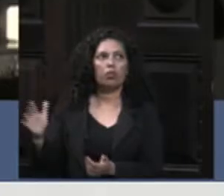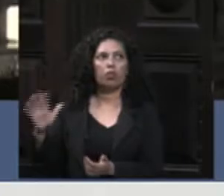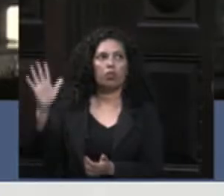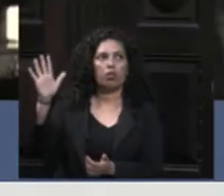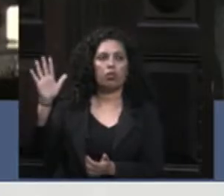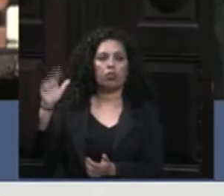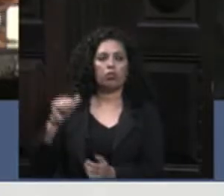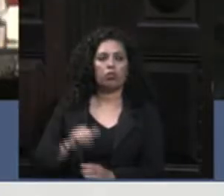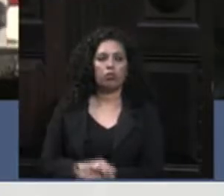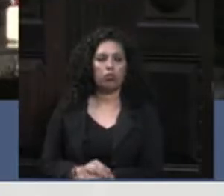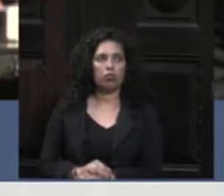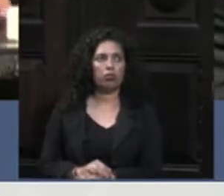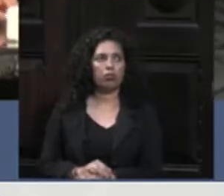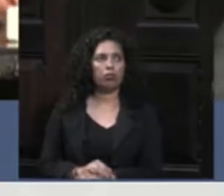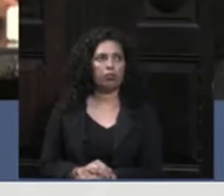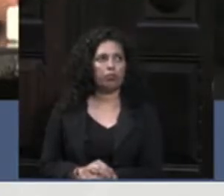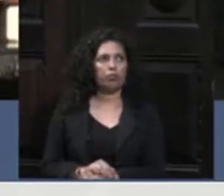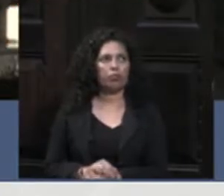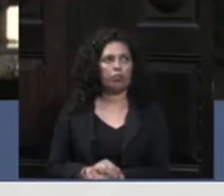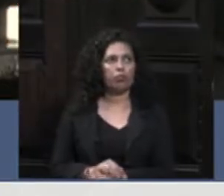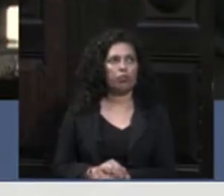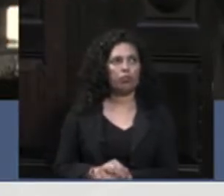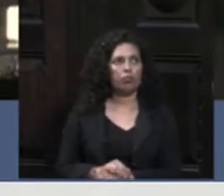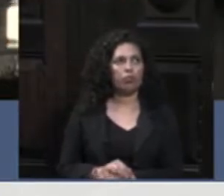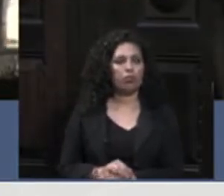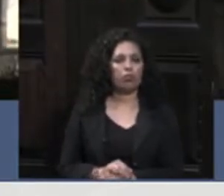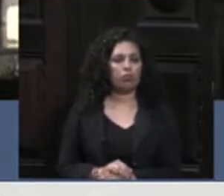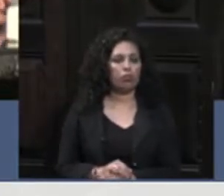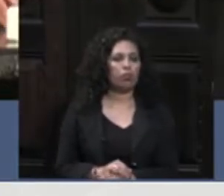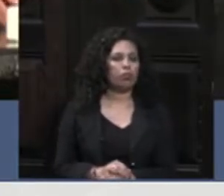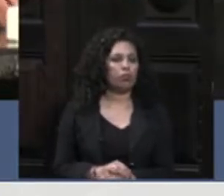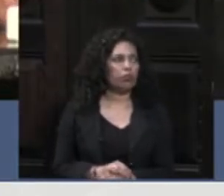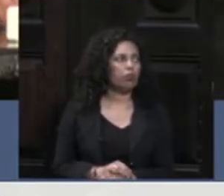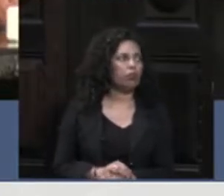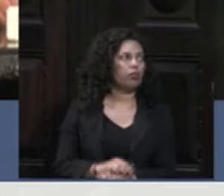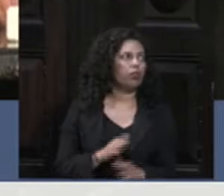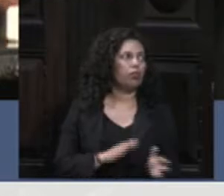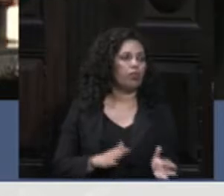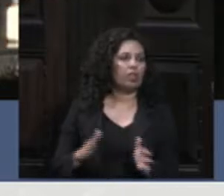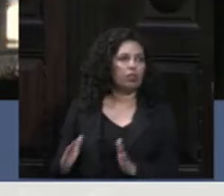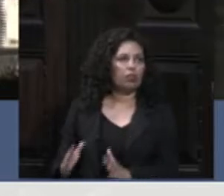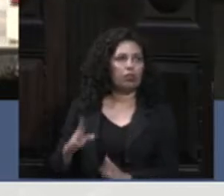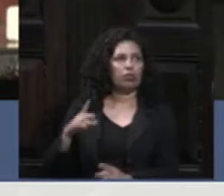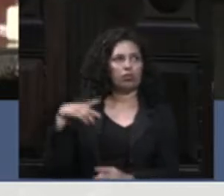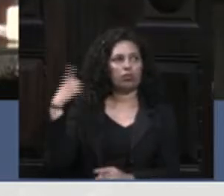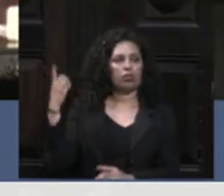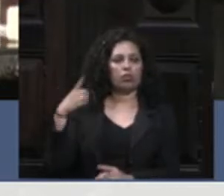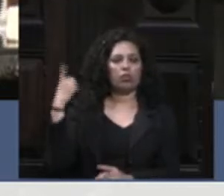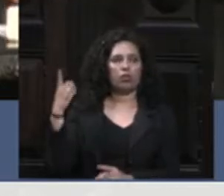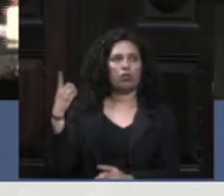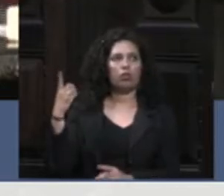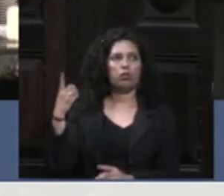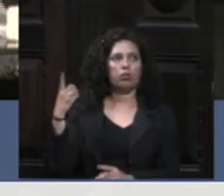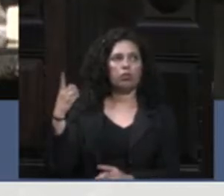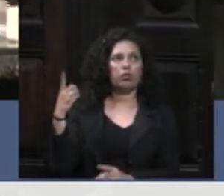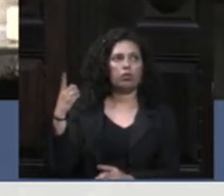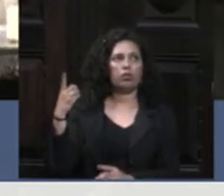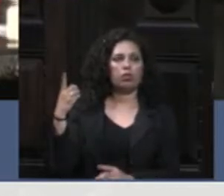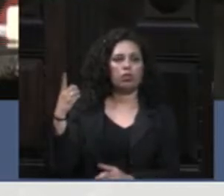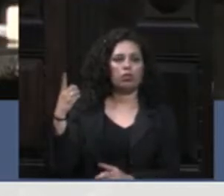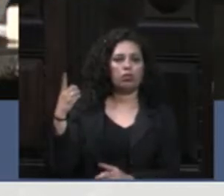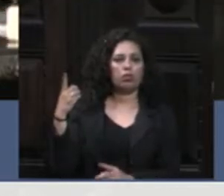presidente. Encerradas as declarações de voto, pela ordem o deputado